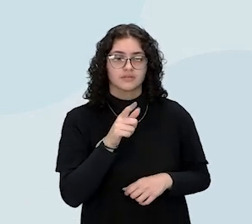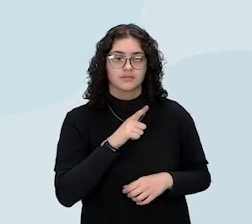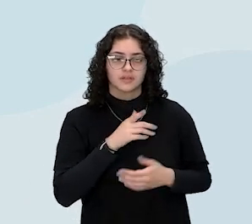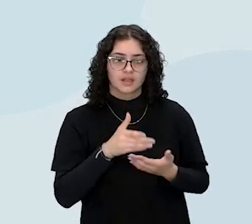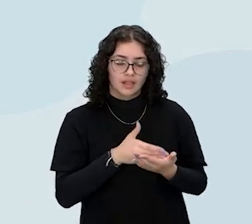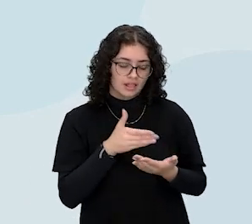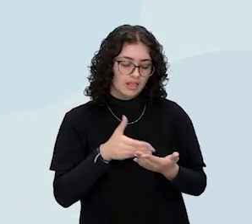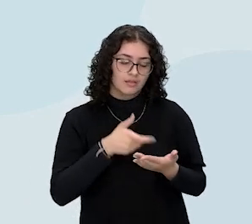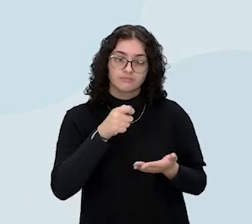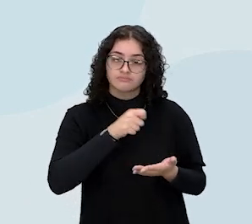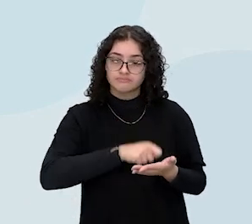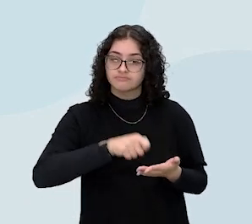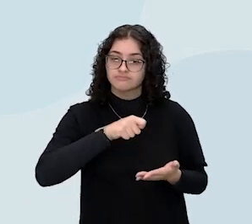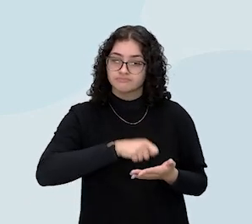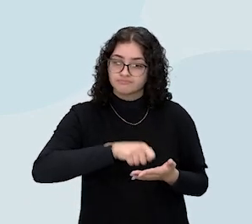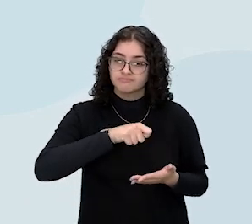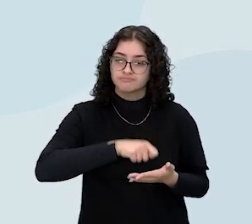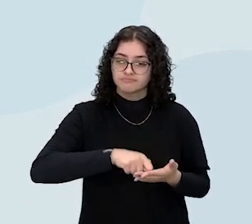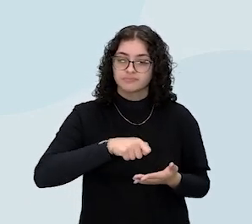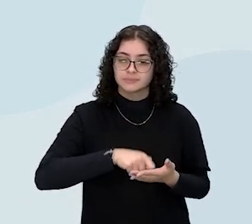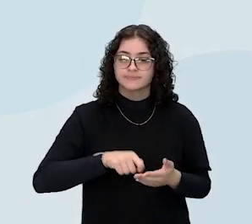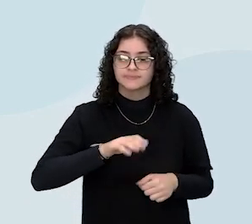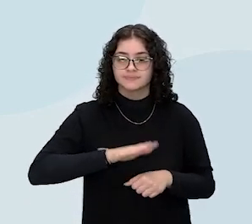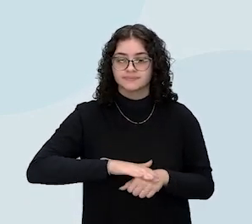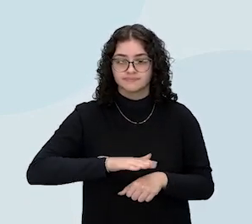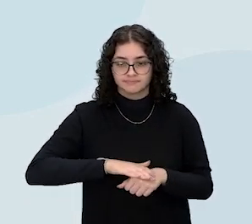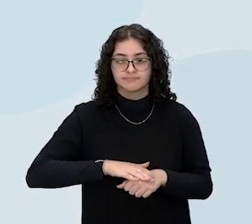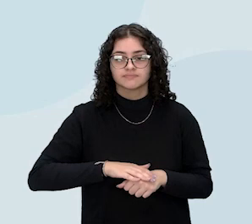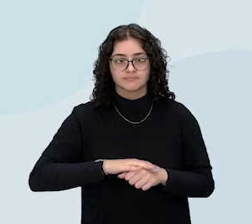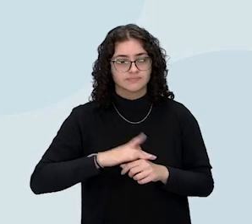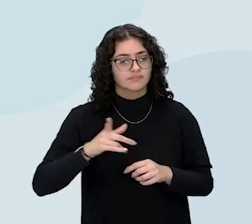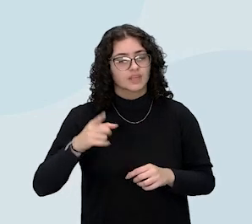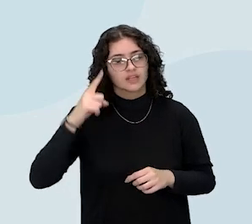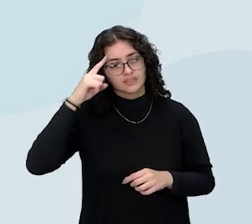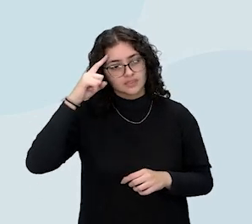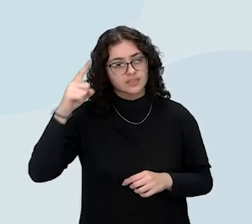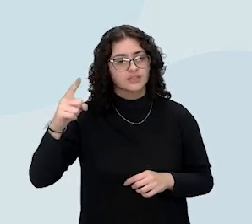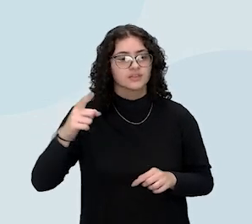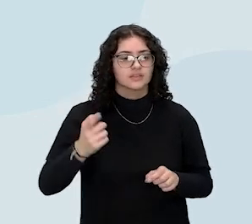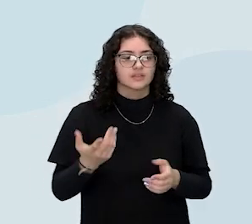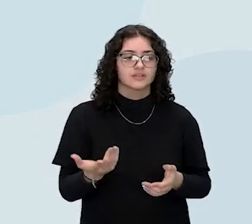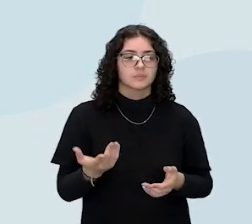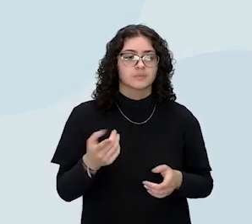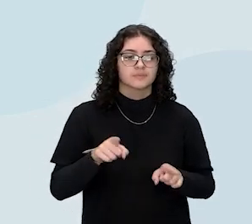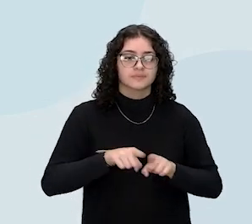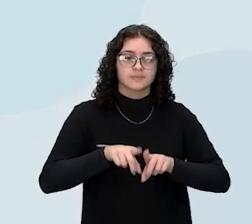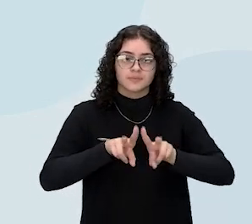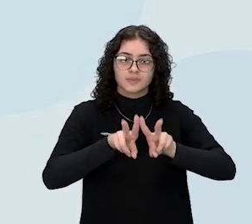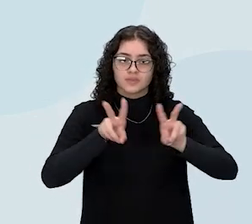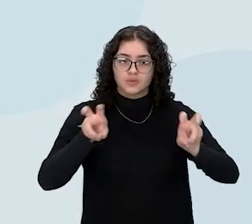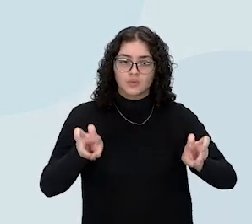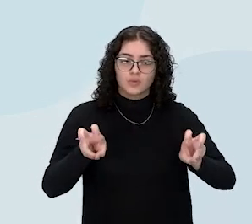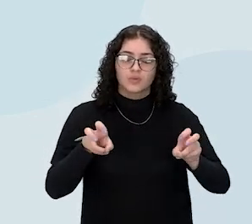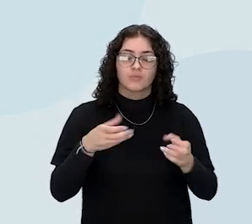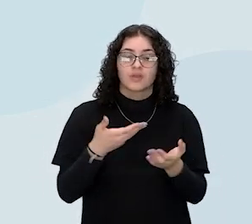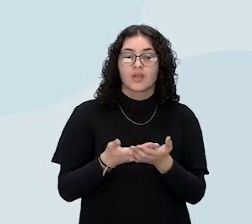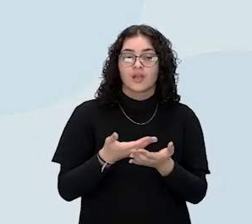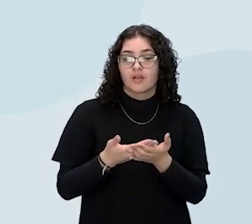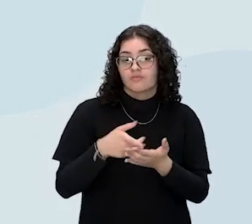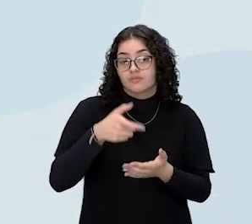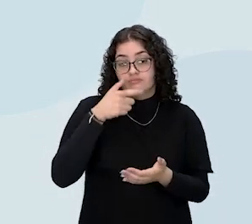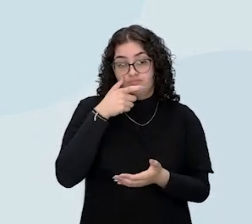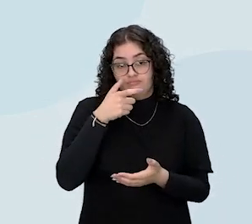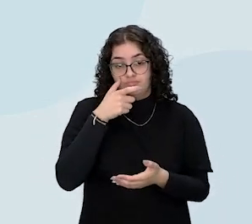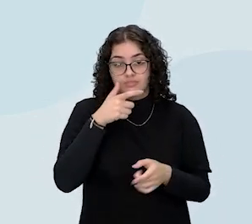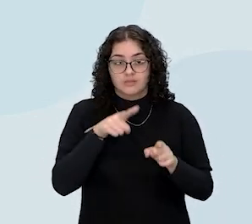de anotações de vocês, vão anotar a data, o nome ou o título desta aula que você está assistindo,